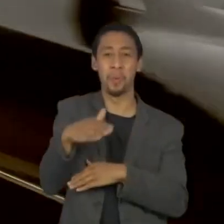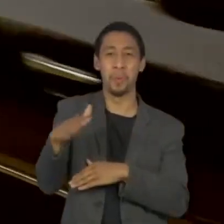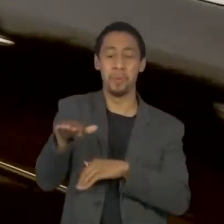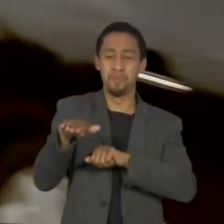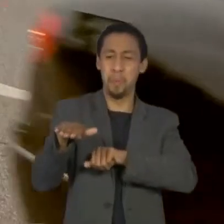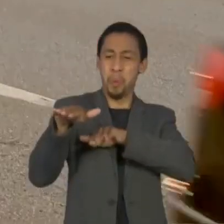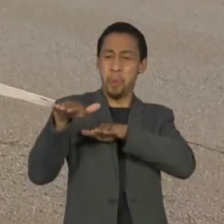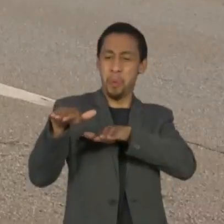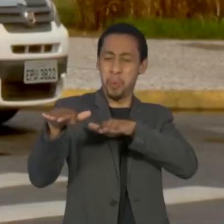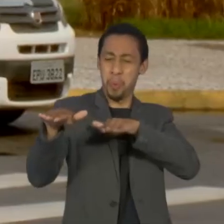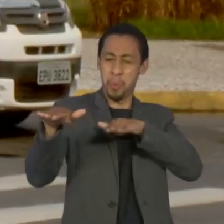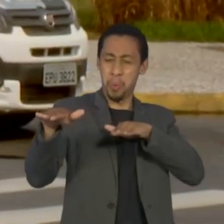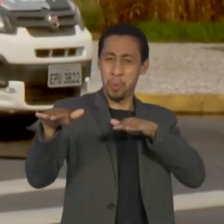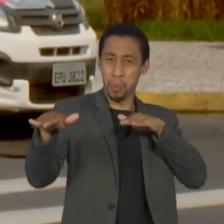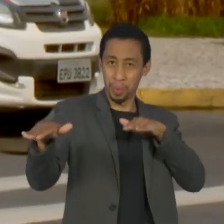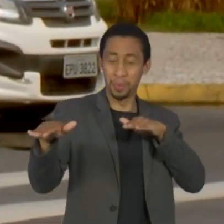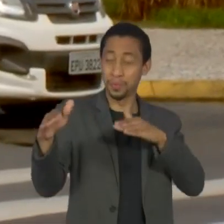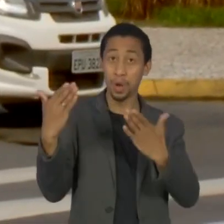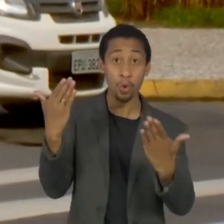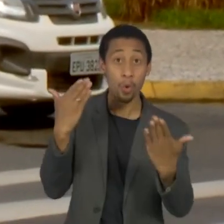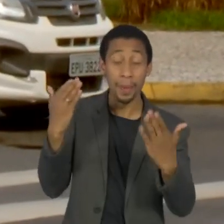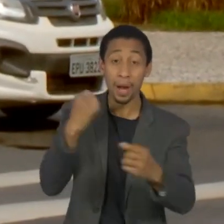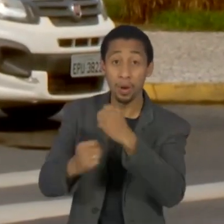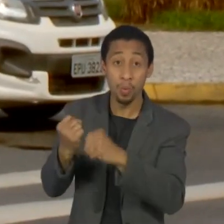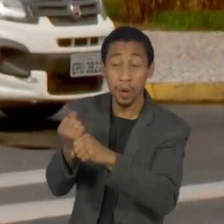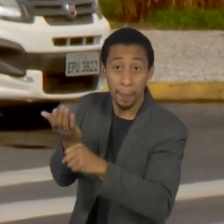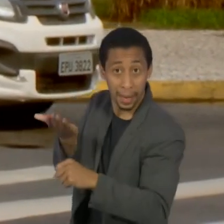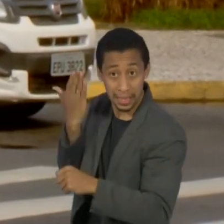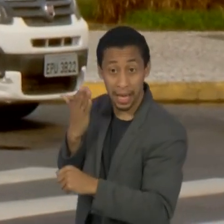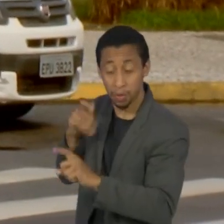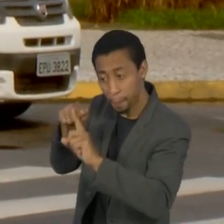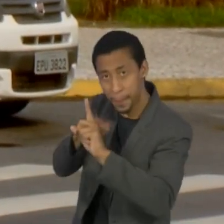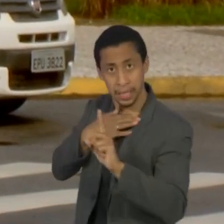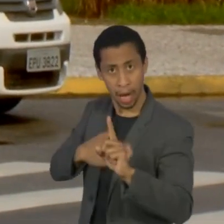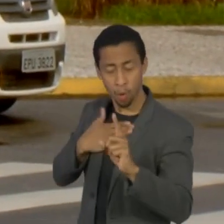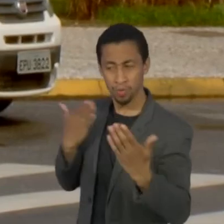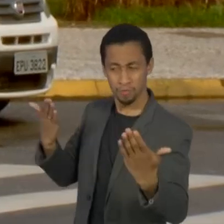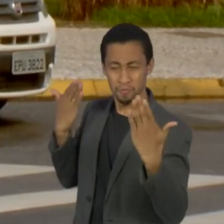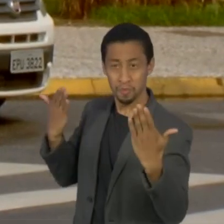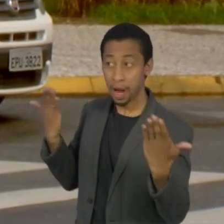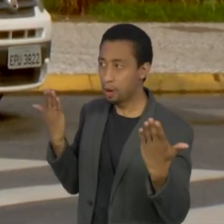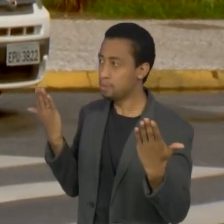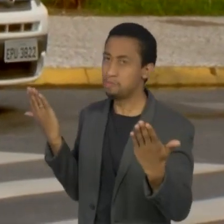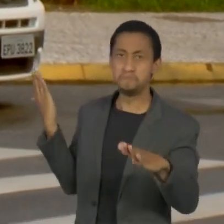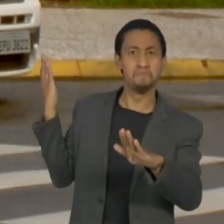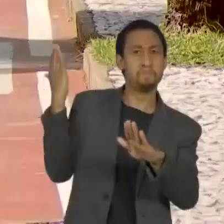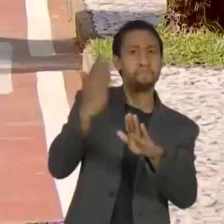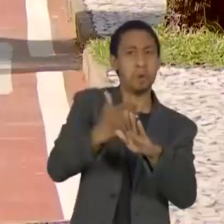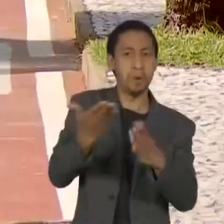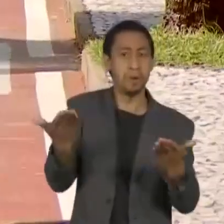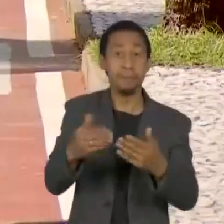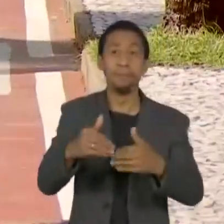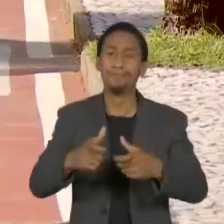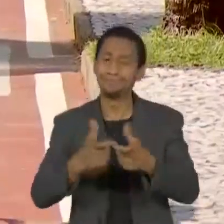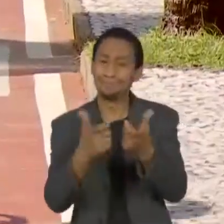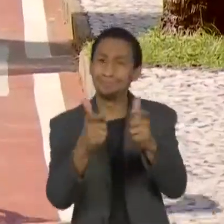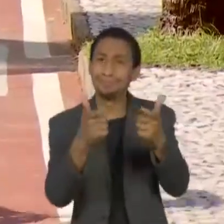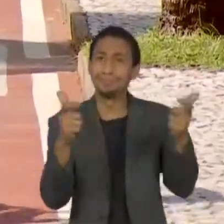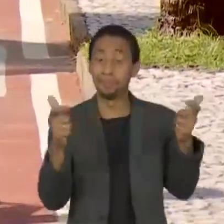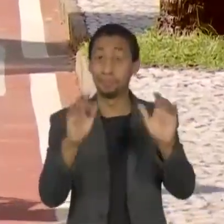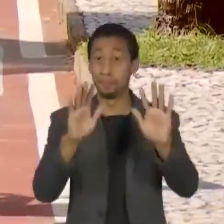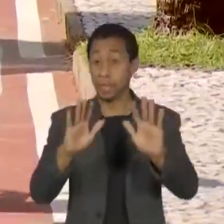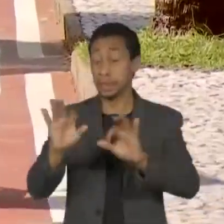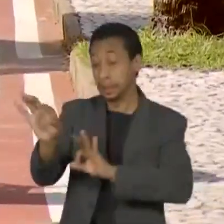último final de semana de agosto. As nove cidades da Baixada Santista pediram apoio da PM ao governo do estado de São Paulo, que